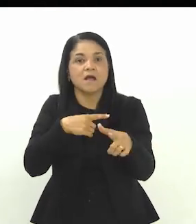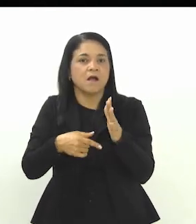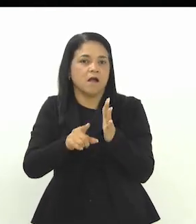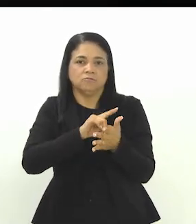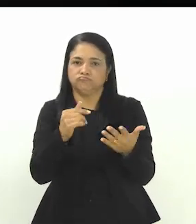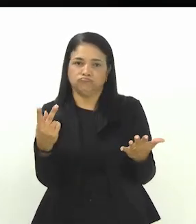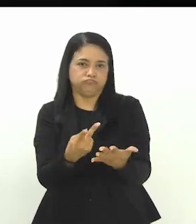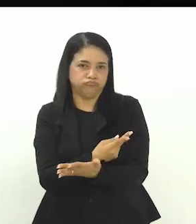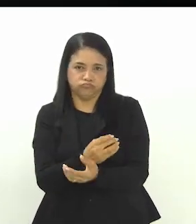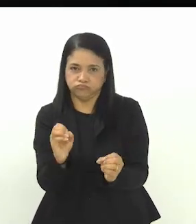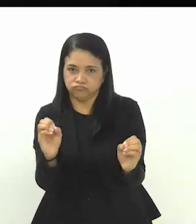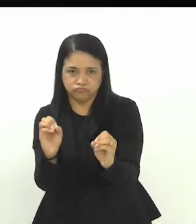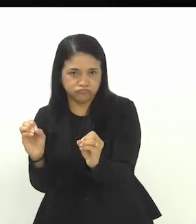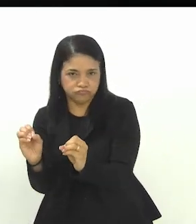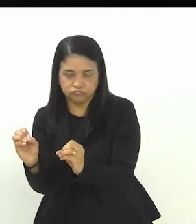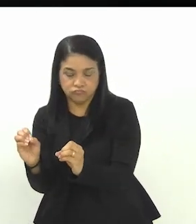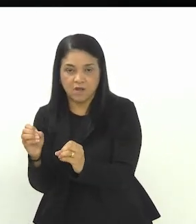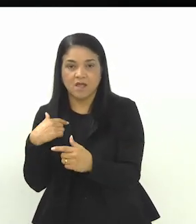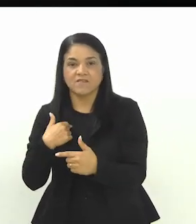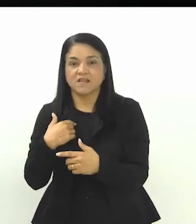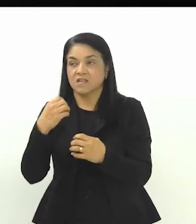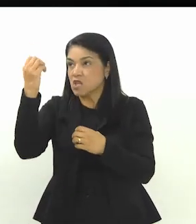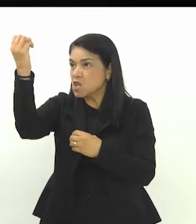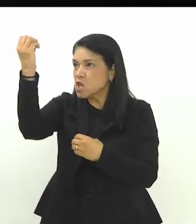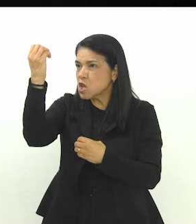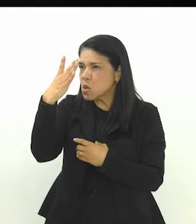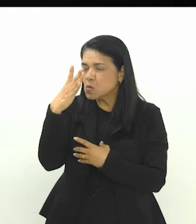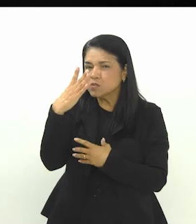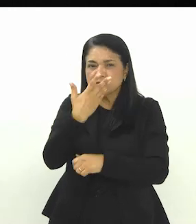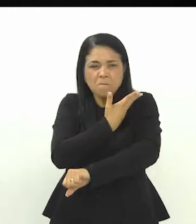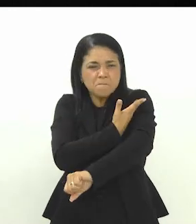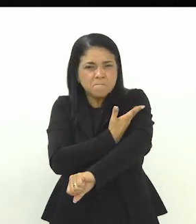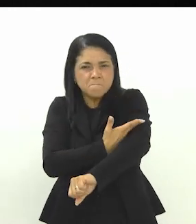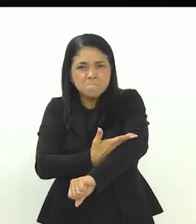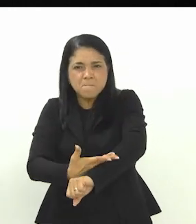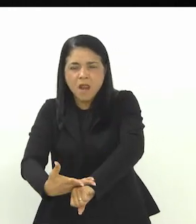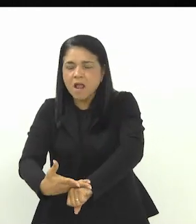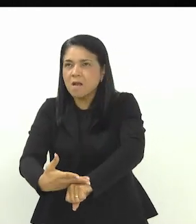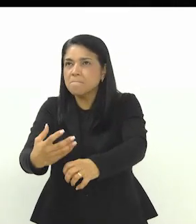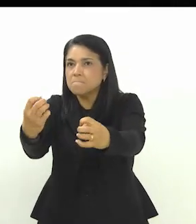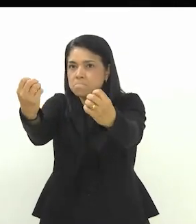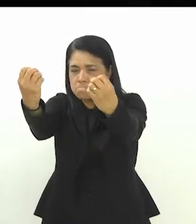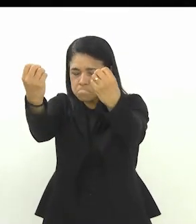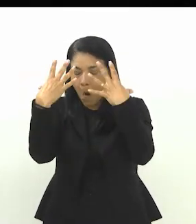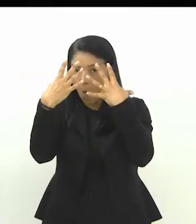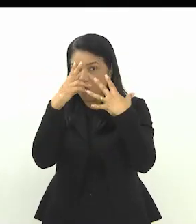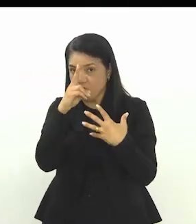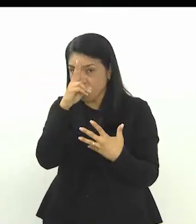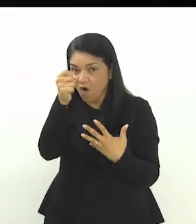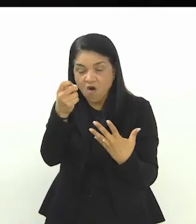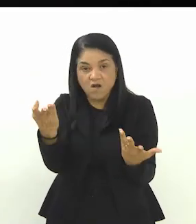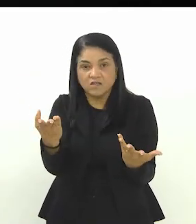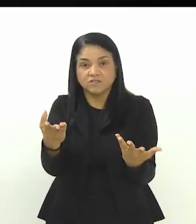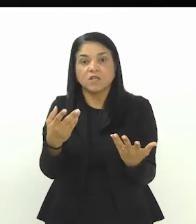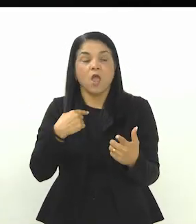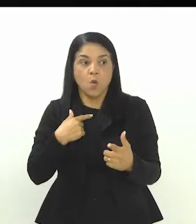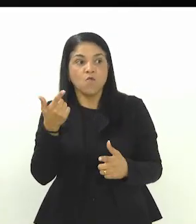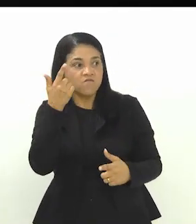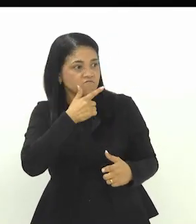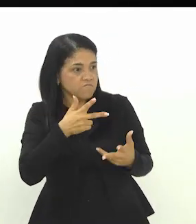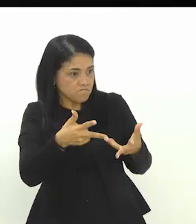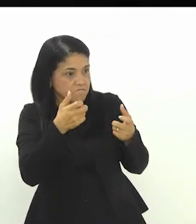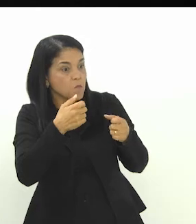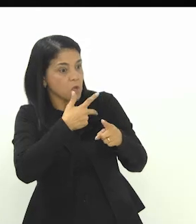gente não conseguia. Não conseguia. Você ficava com aquela luz branca, chapada, então assim, A gente... Se bem que eu vi a escola ser campeão com luz